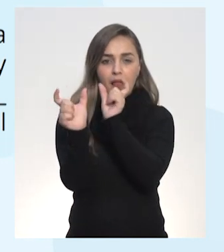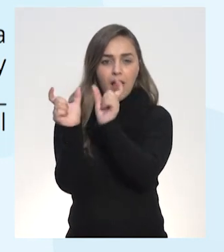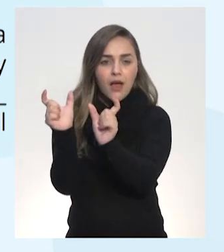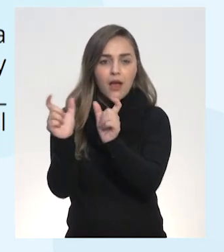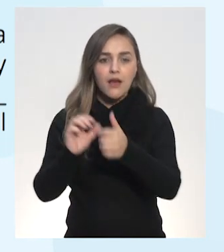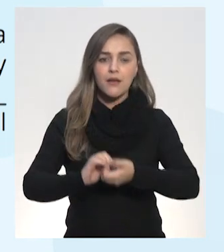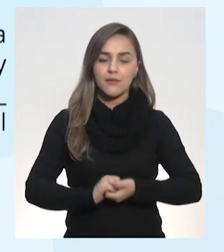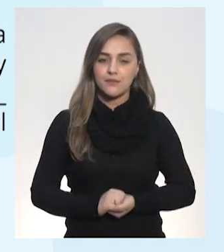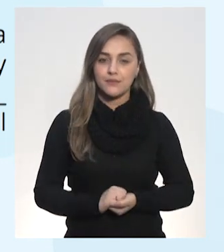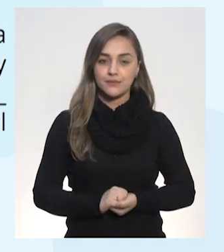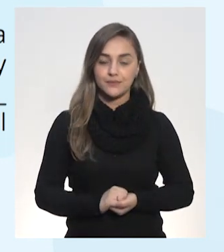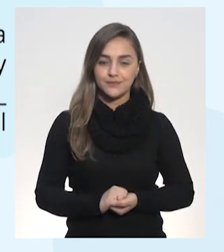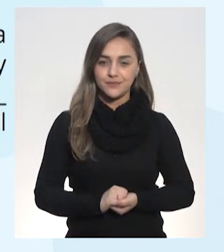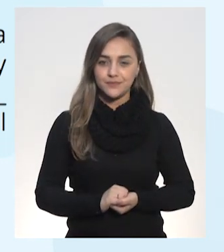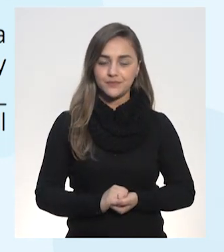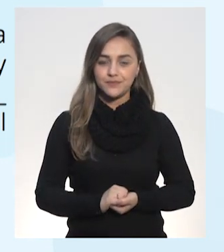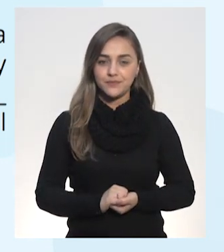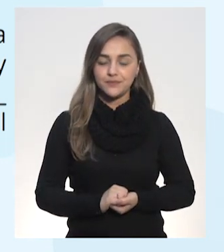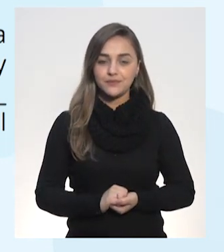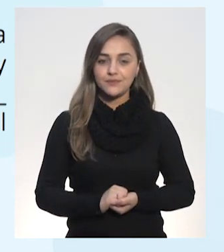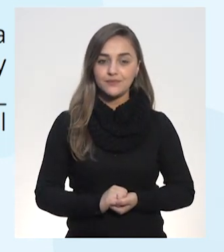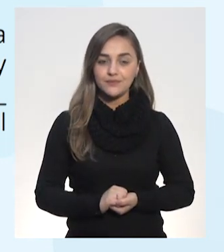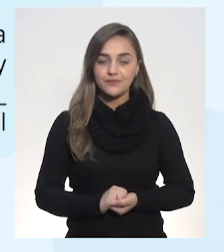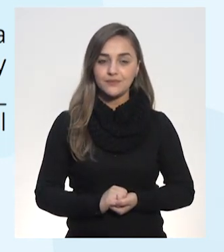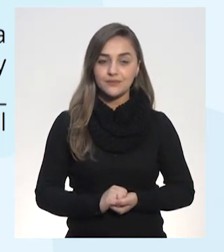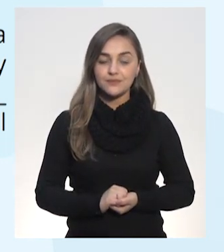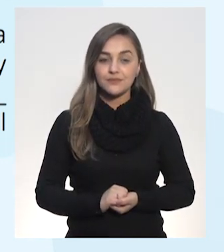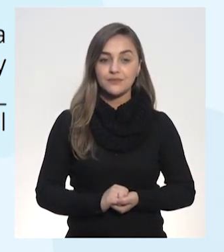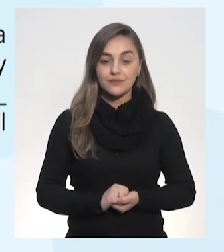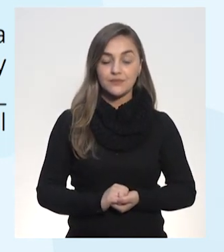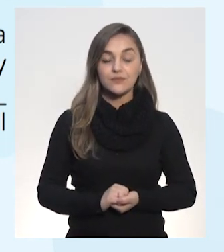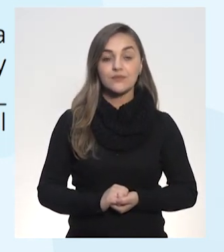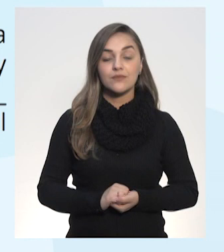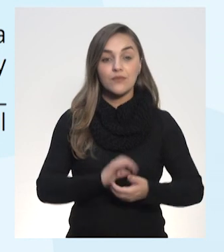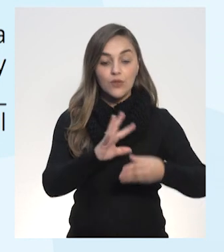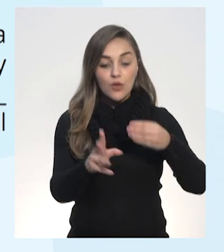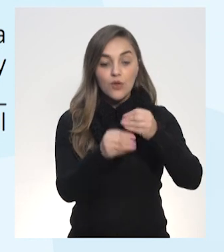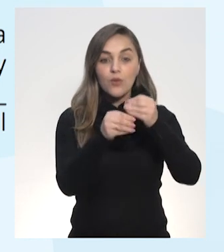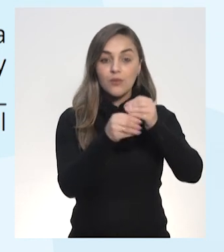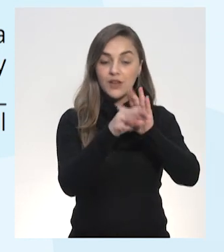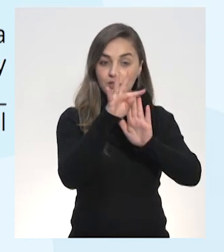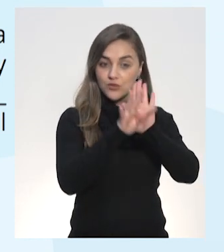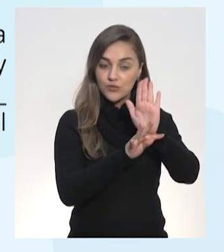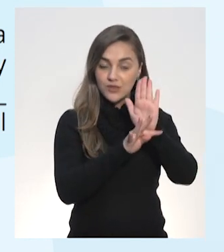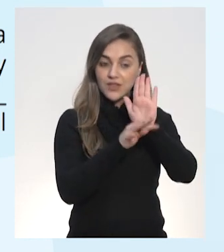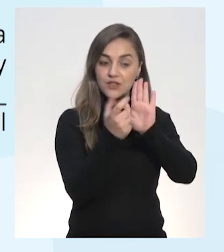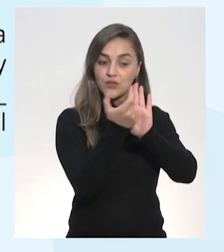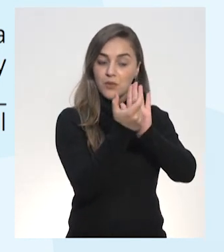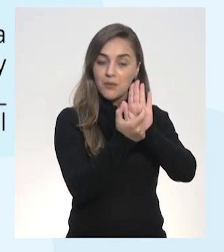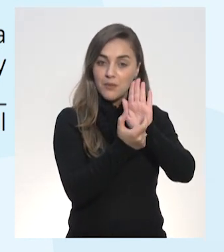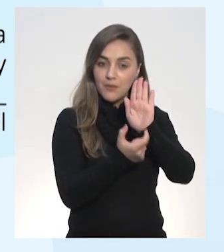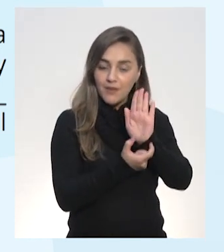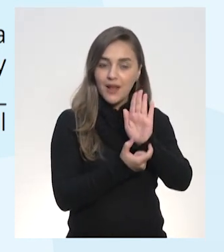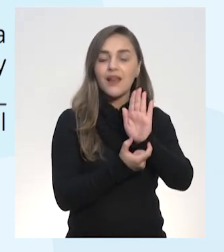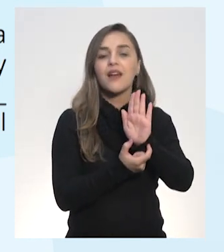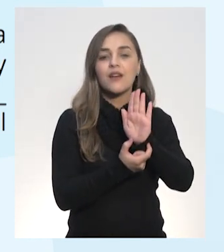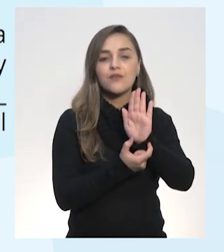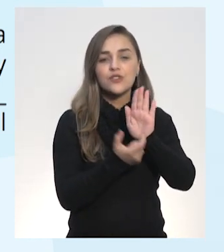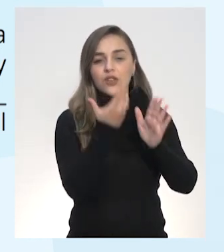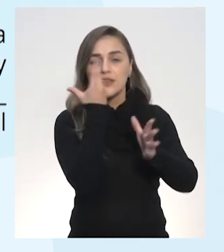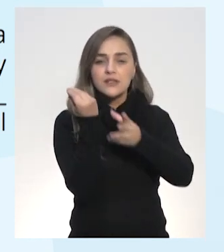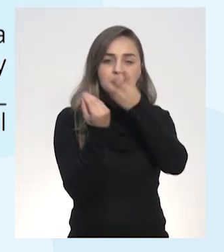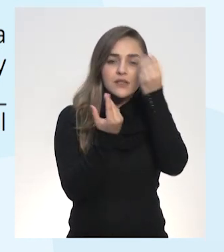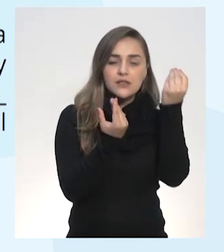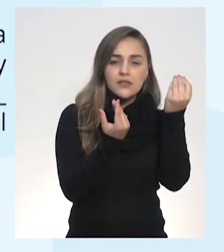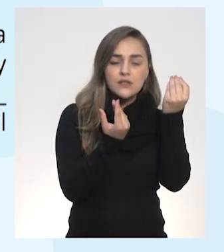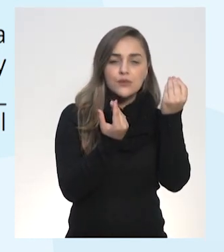text below with the missing words. Complete o texto abaixo com as palavras que foram esquecidas,